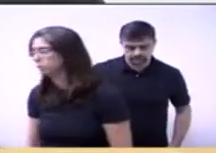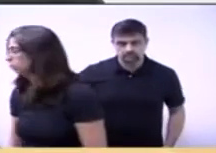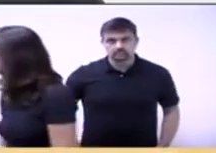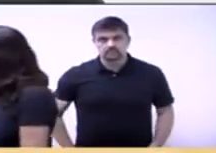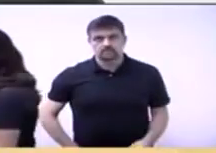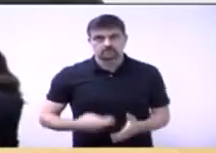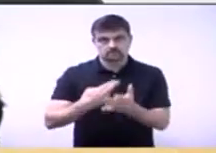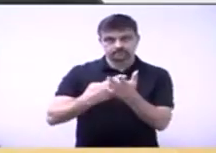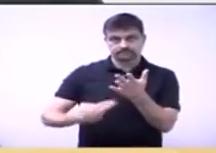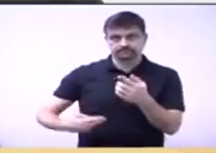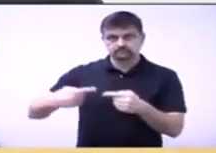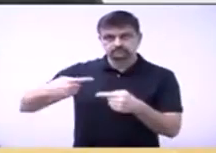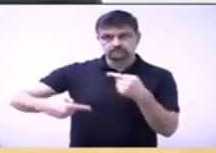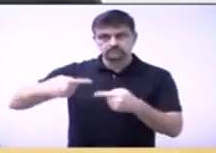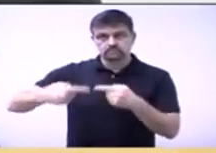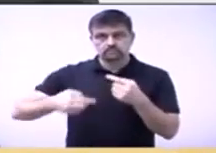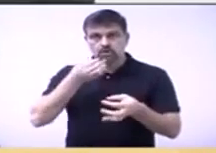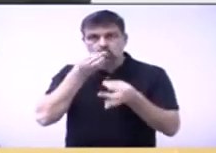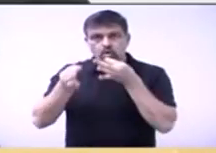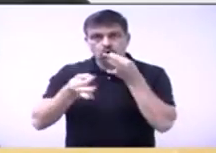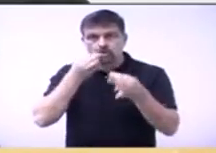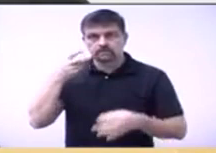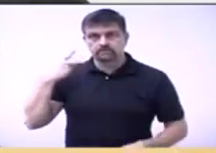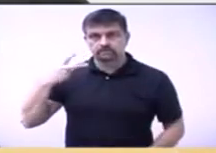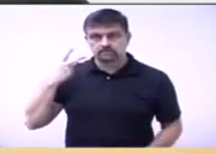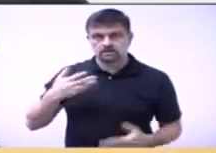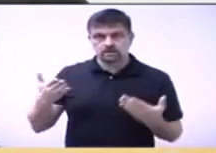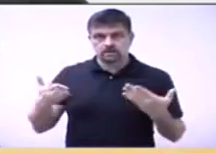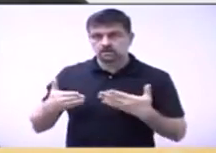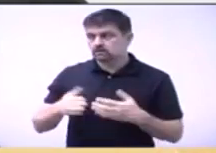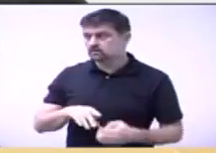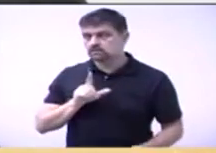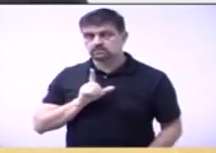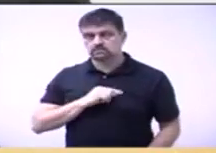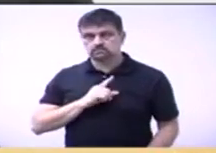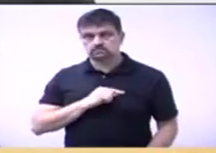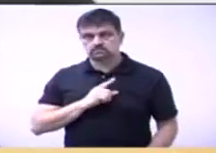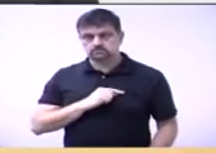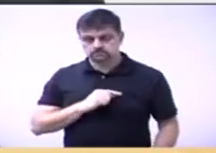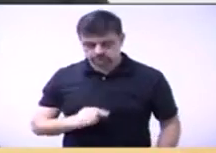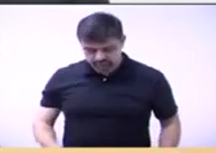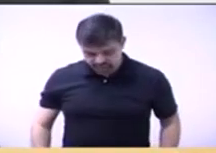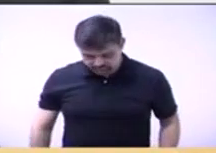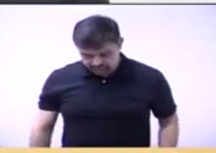estão em discussão. Com a palavra, vereador Custódio Campos.